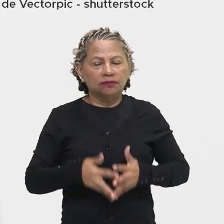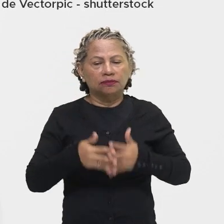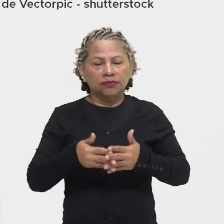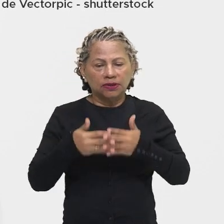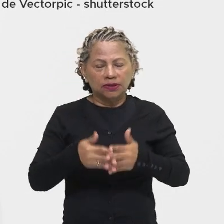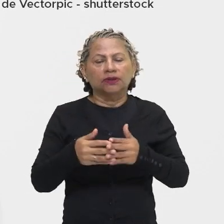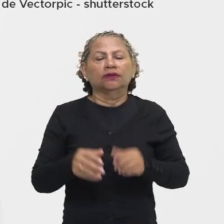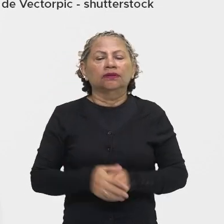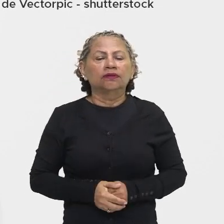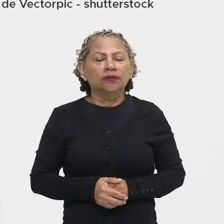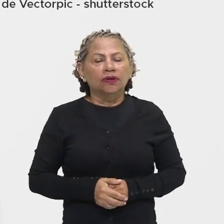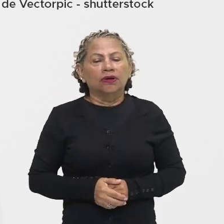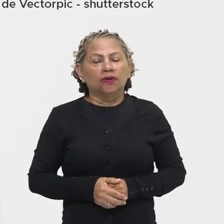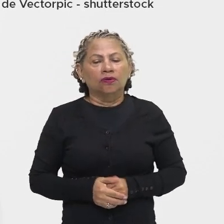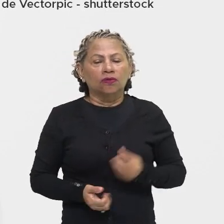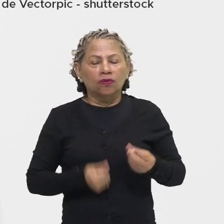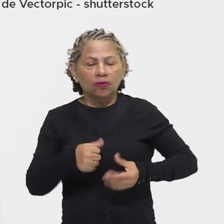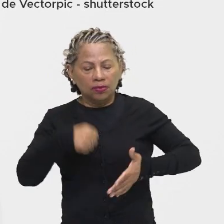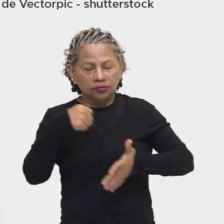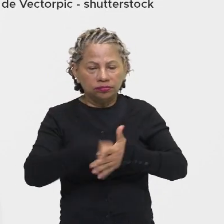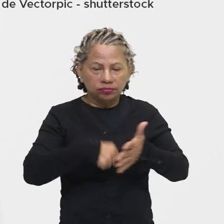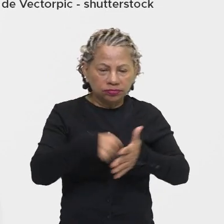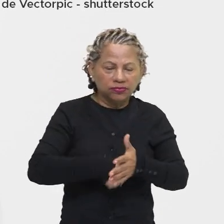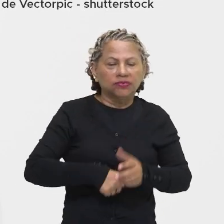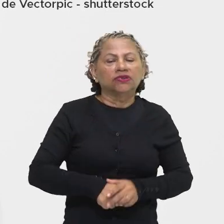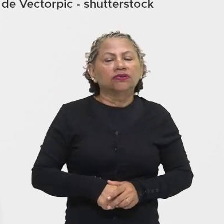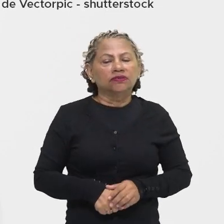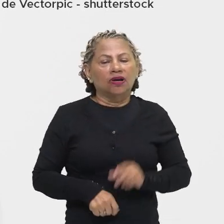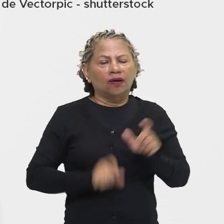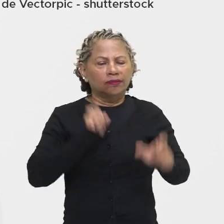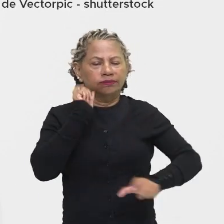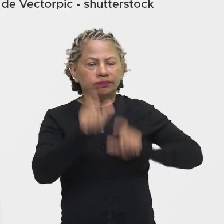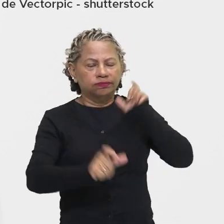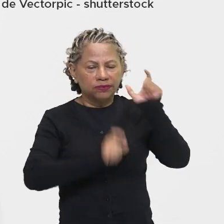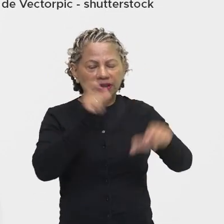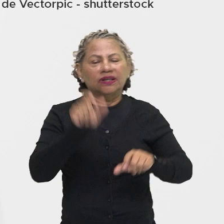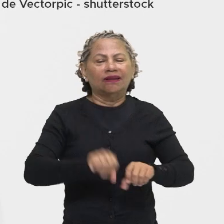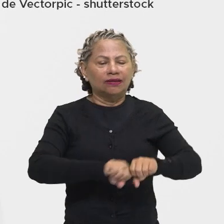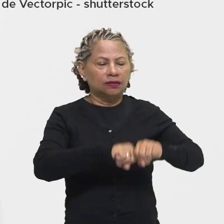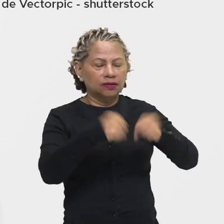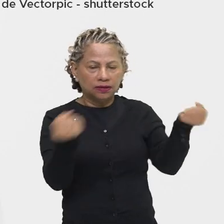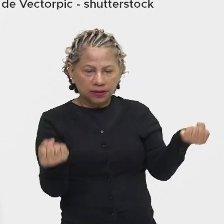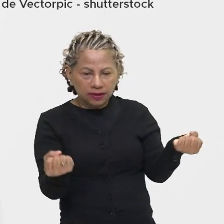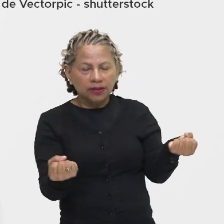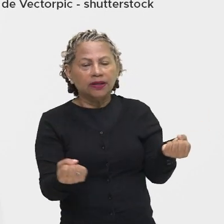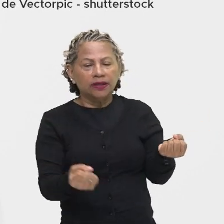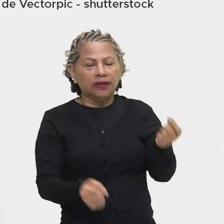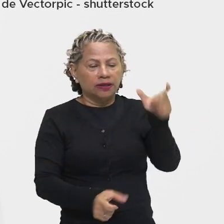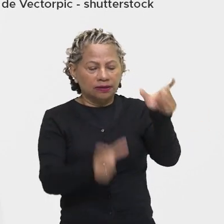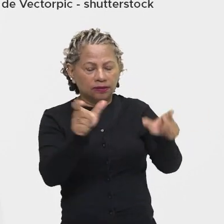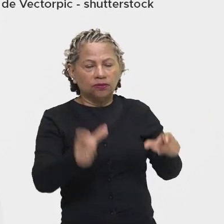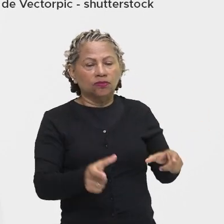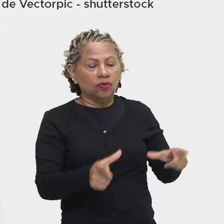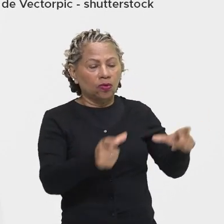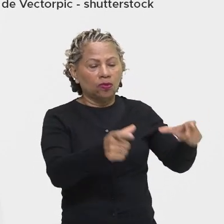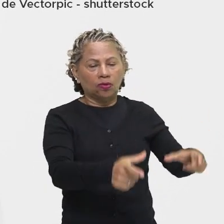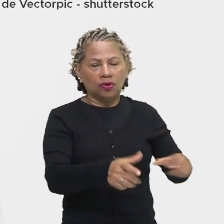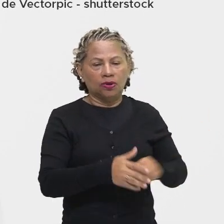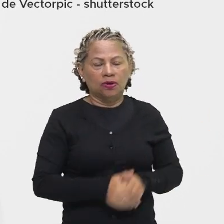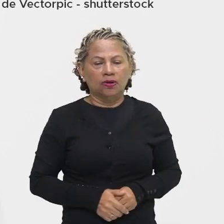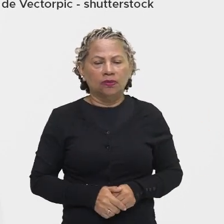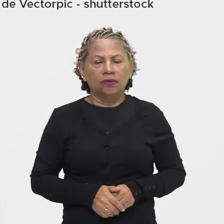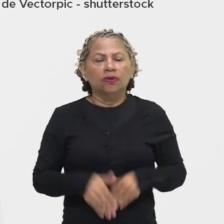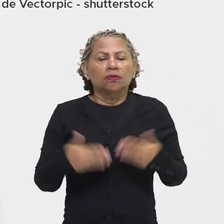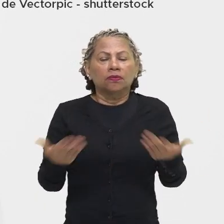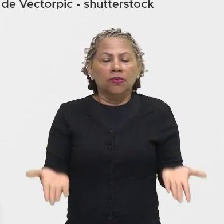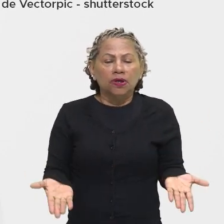lutas nobres como vandalismo, pois depredam monumentos públicos. Quais são esses impactos